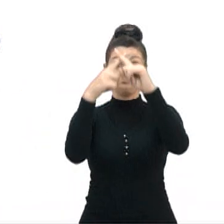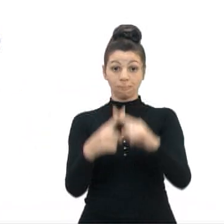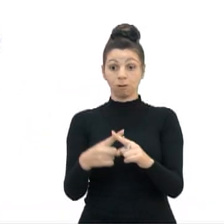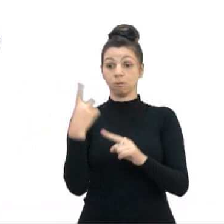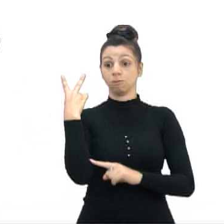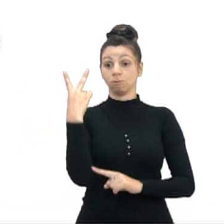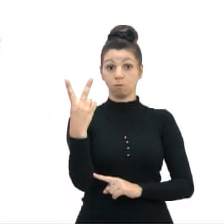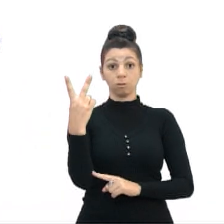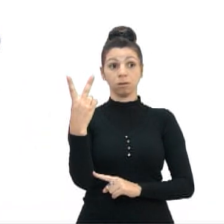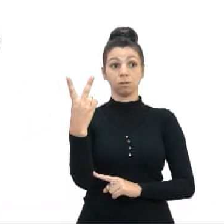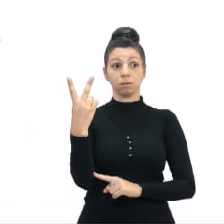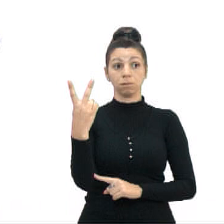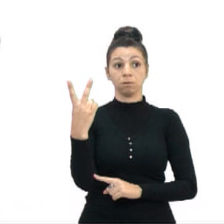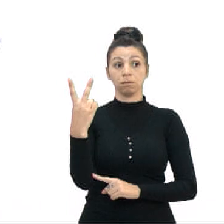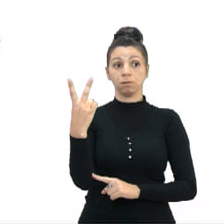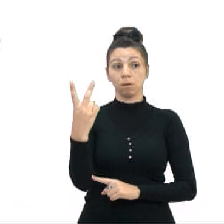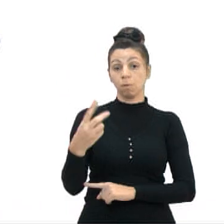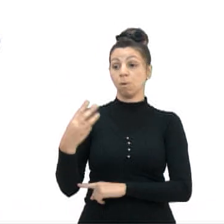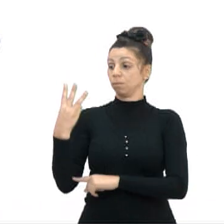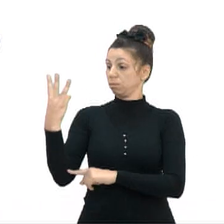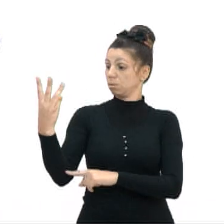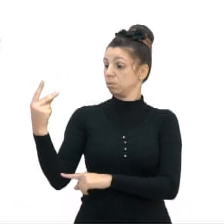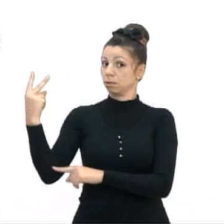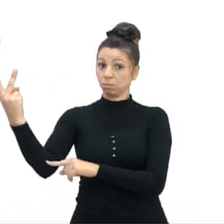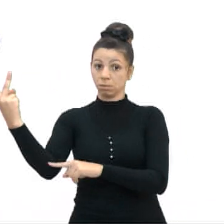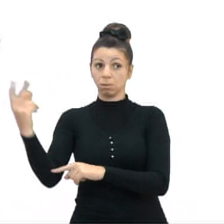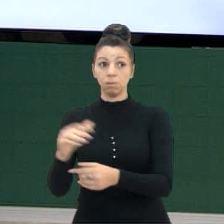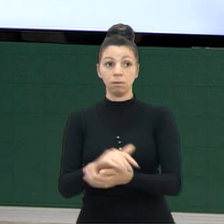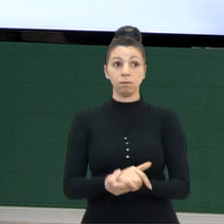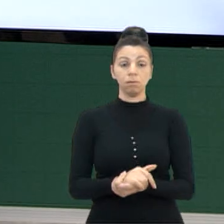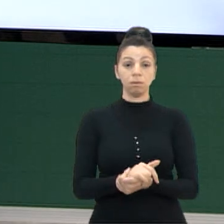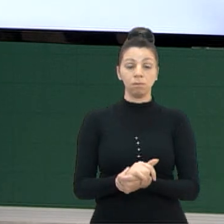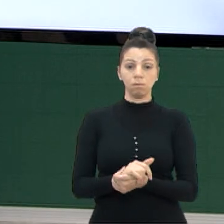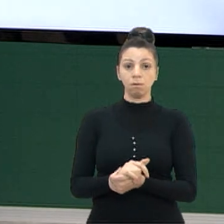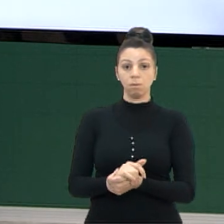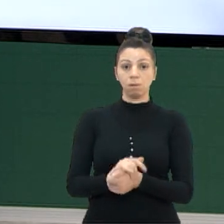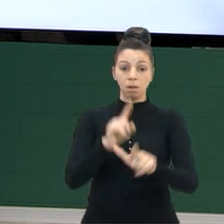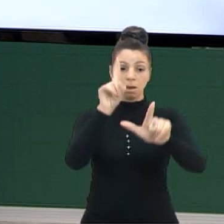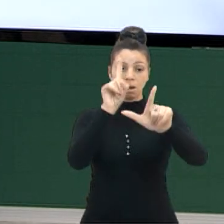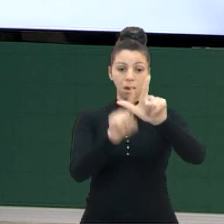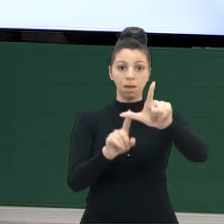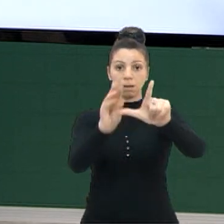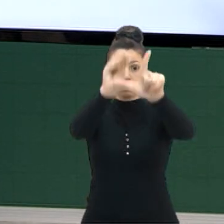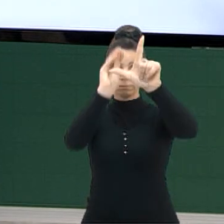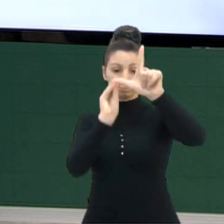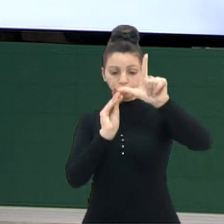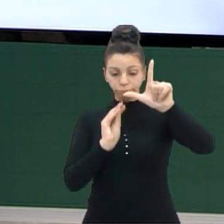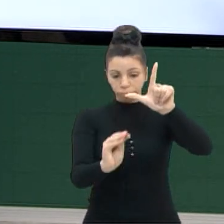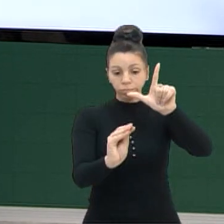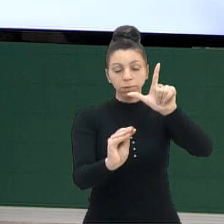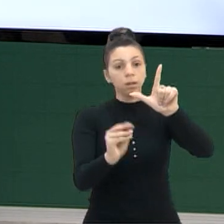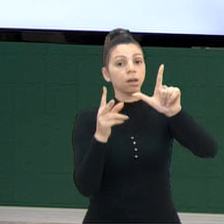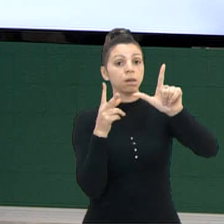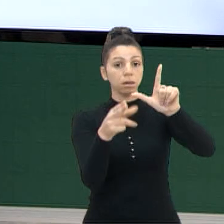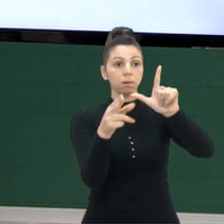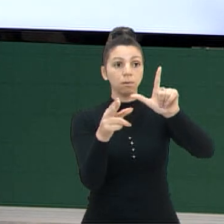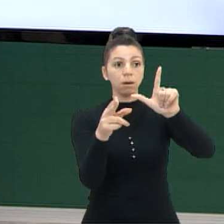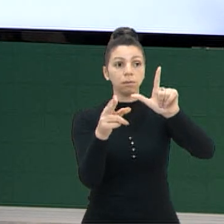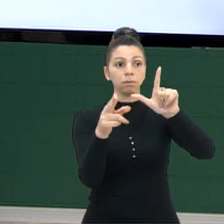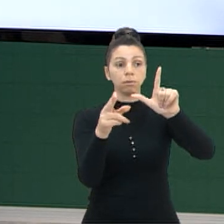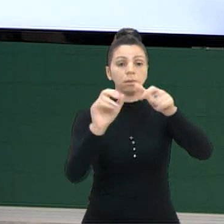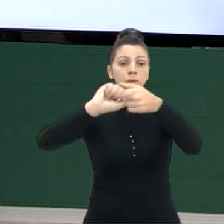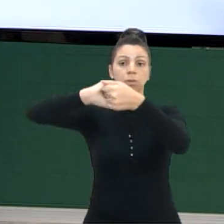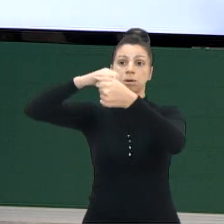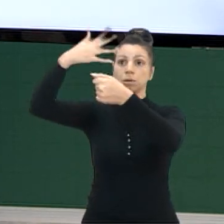repetir? 5 vezes. Então, repete a letra e soma os expoentes. 1, 2, 3, 4, 5, 6,